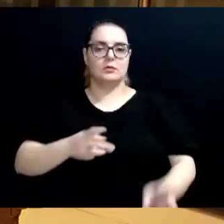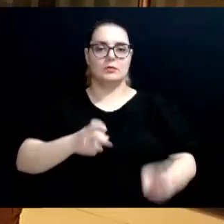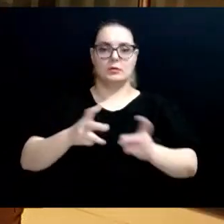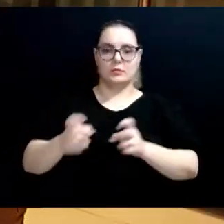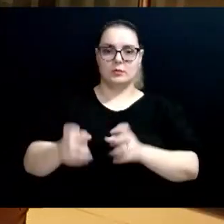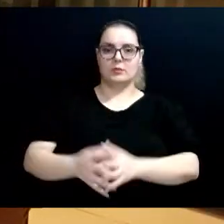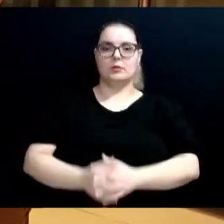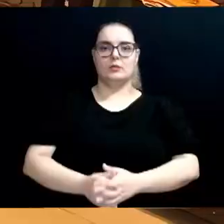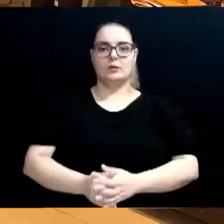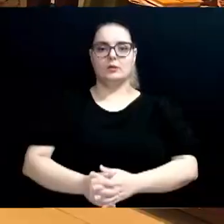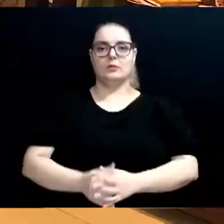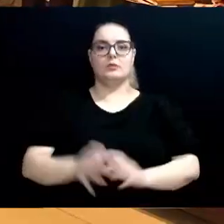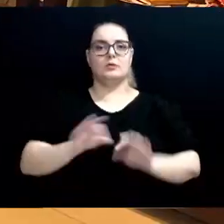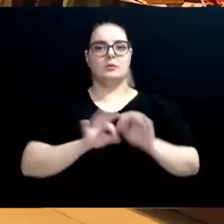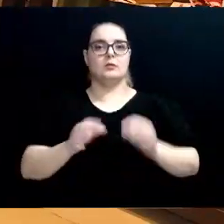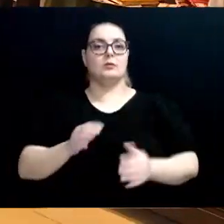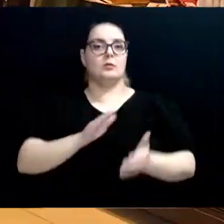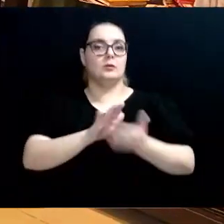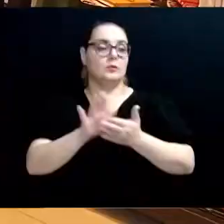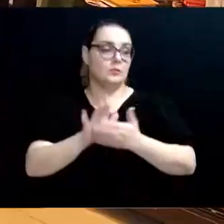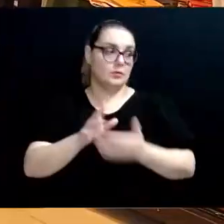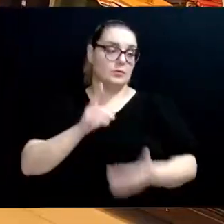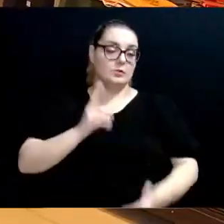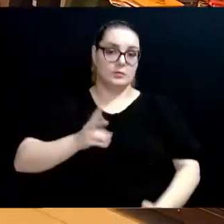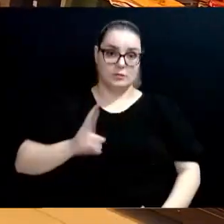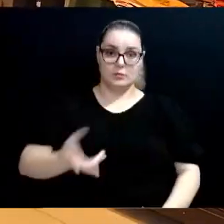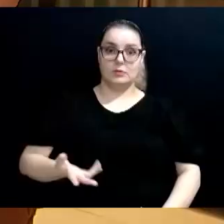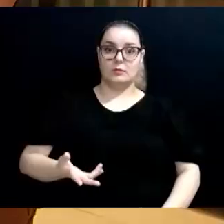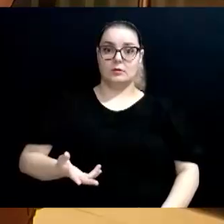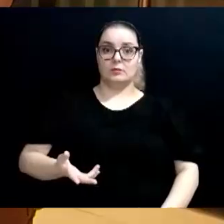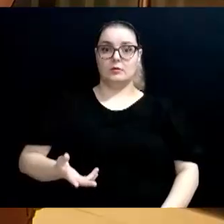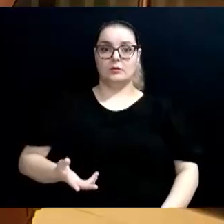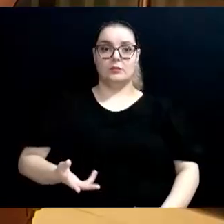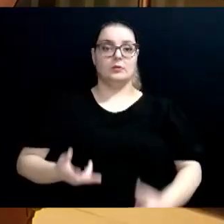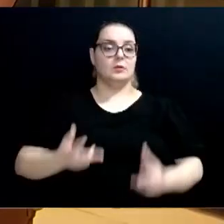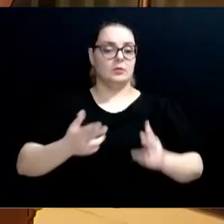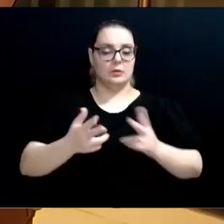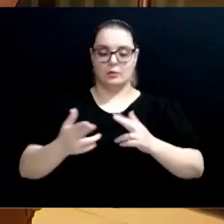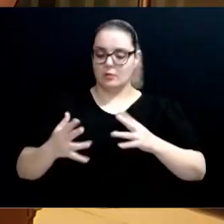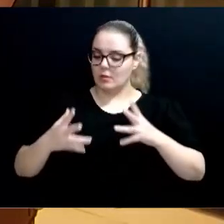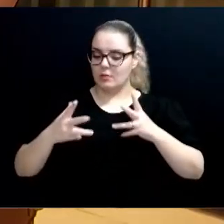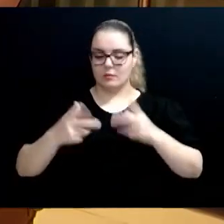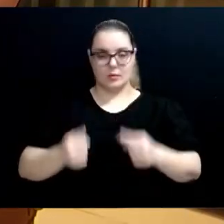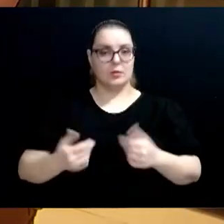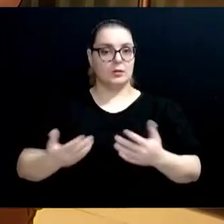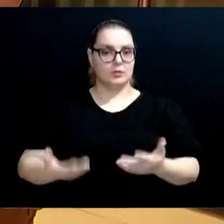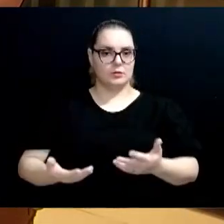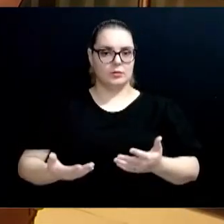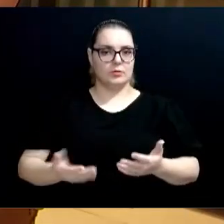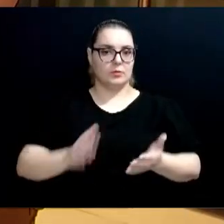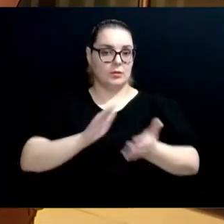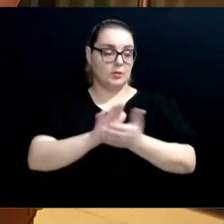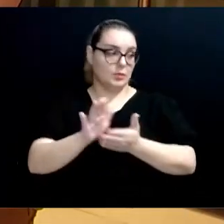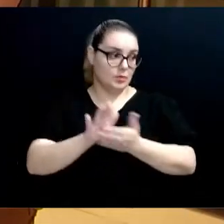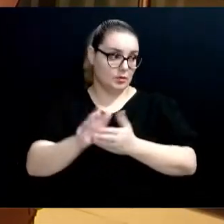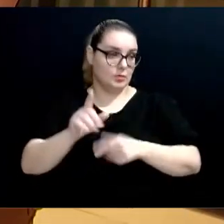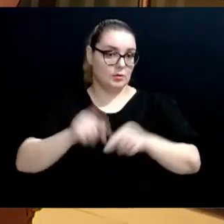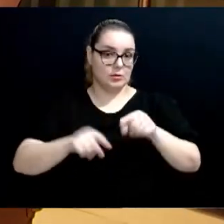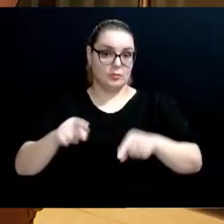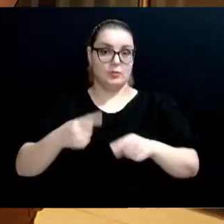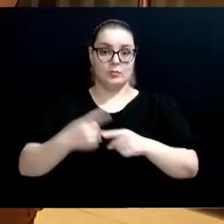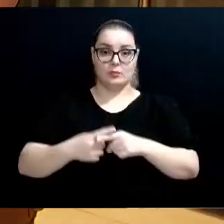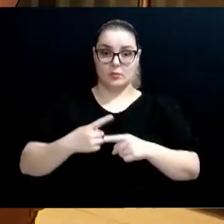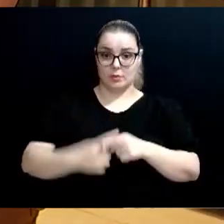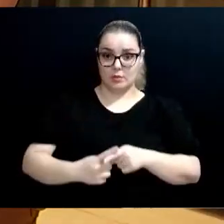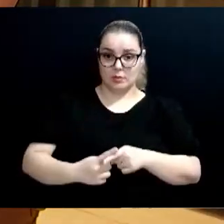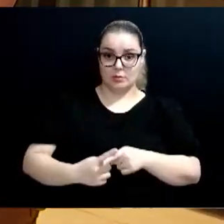vendeu naquele mês. E uma coisa que a gente percebe, assim, todo mundo se planeja, tem o custo fixo, né, da loja, que é o mesmo para todo